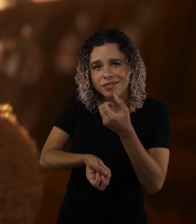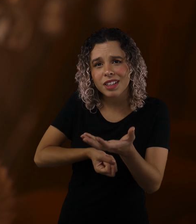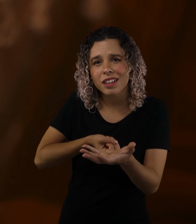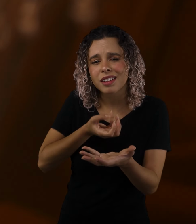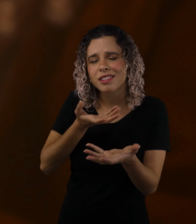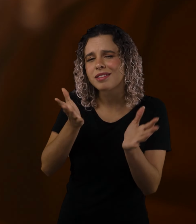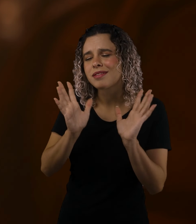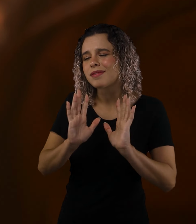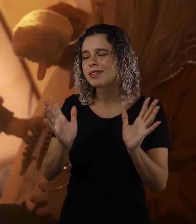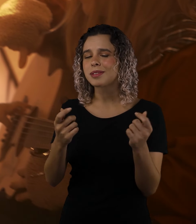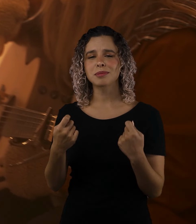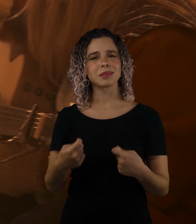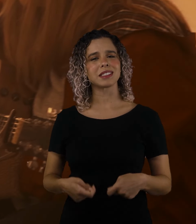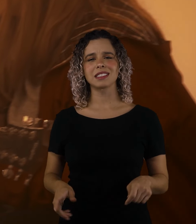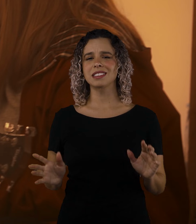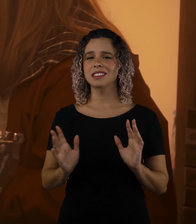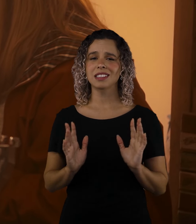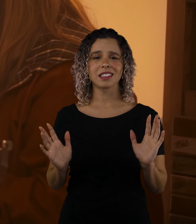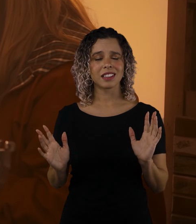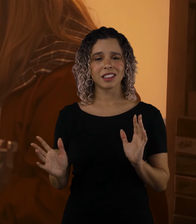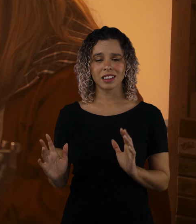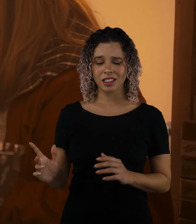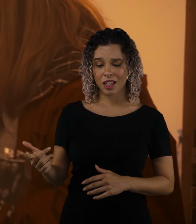E o Tintin passa a pequena mão sobre as cordas.